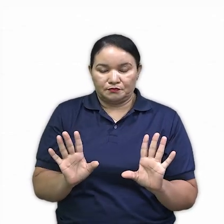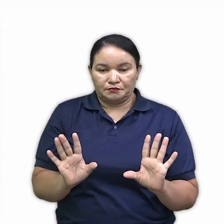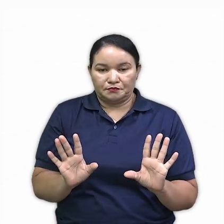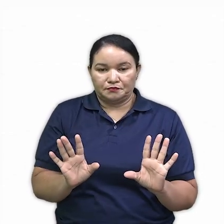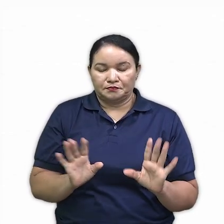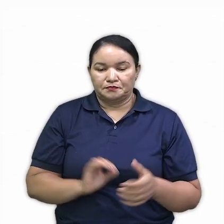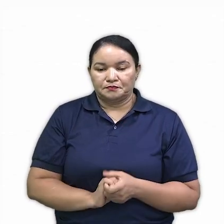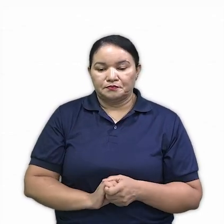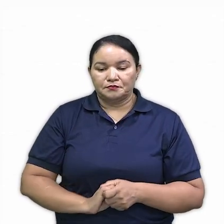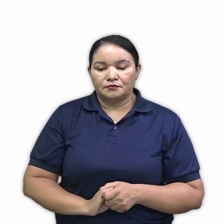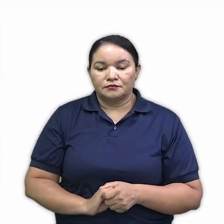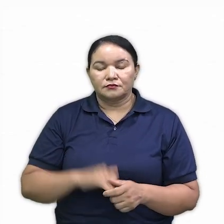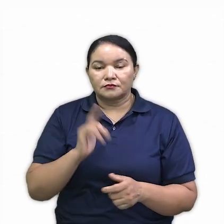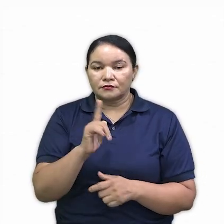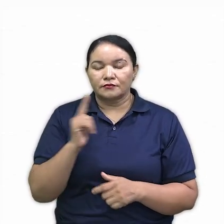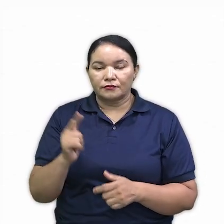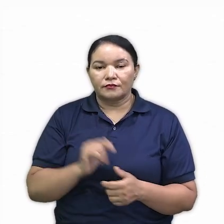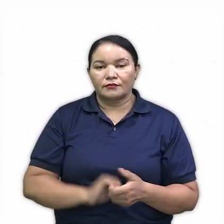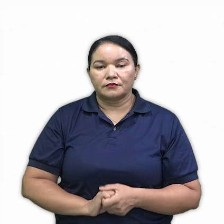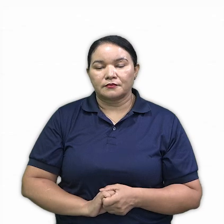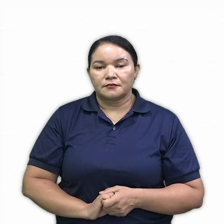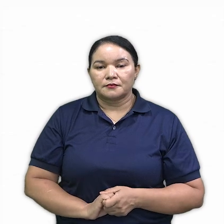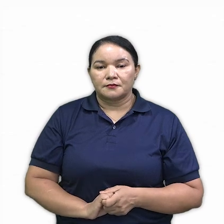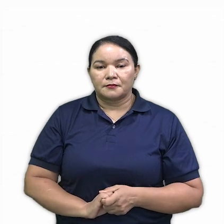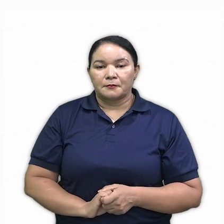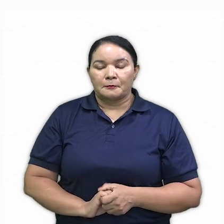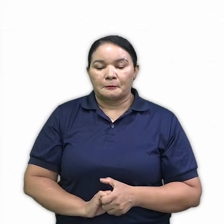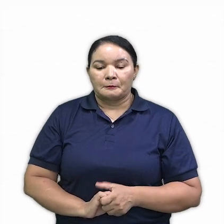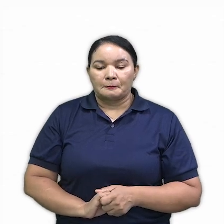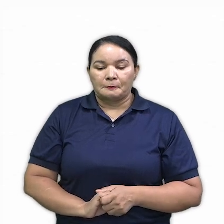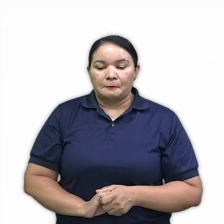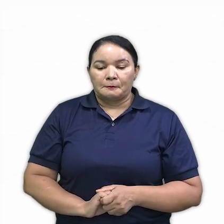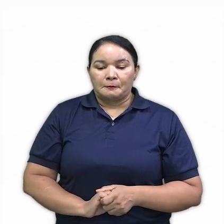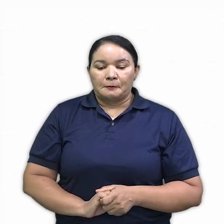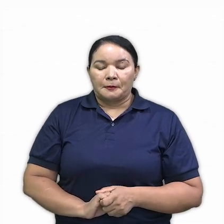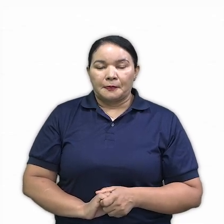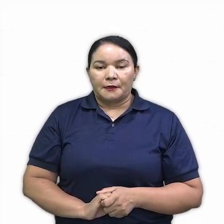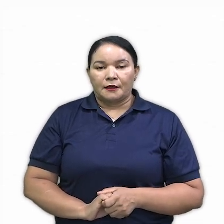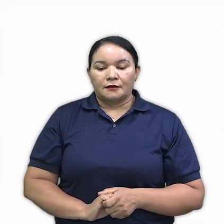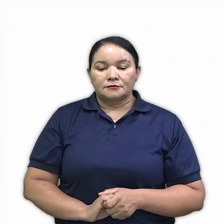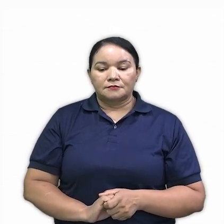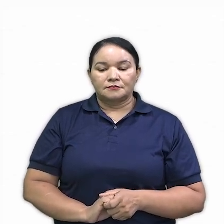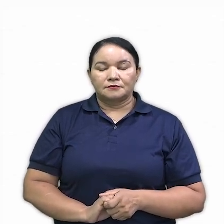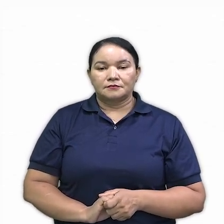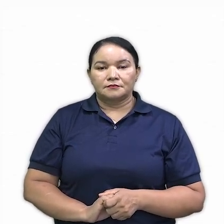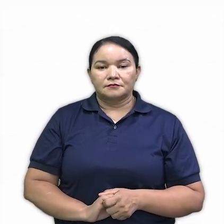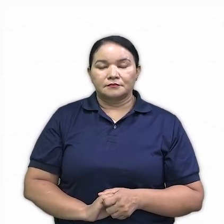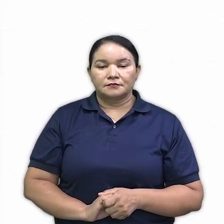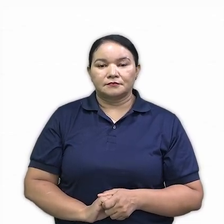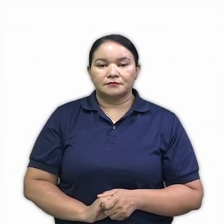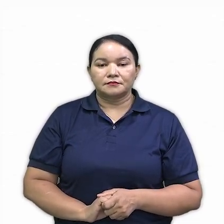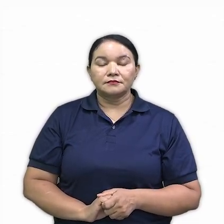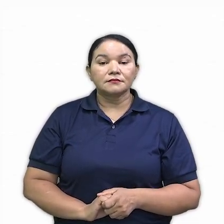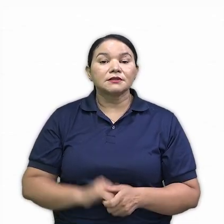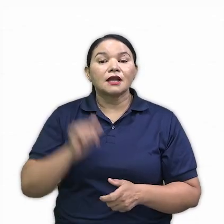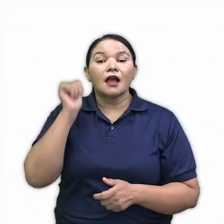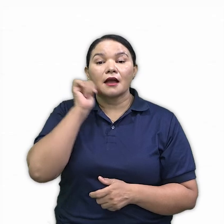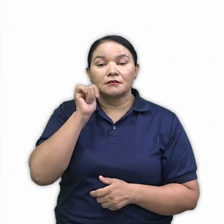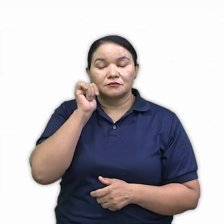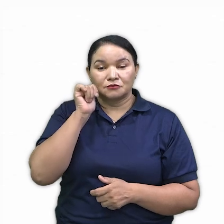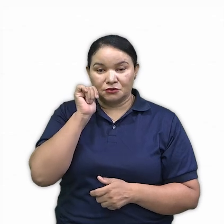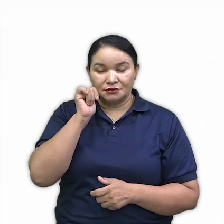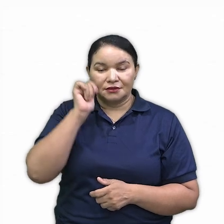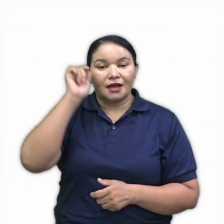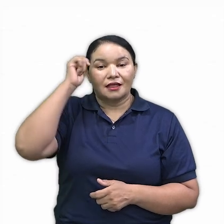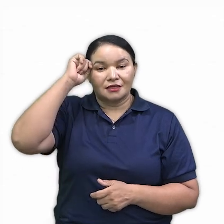outro. Vamos ver mais uma aqui. Essa aqui, muitas vezes, né, já está ligada com a questão da mulher negra.